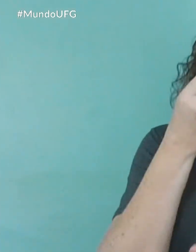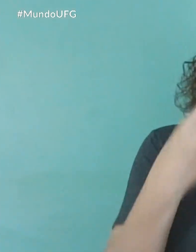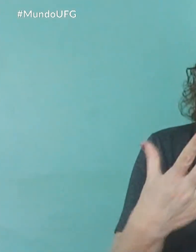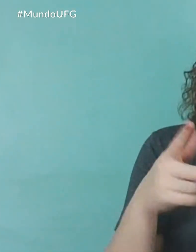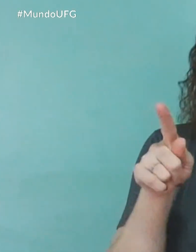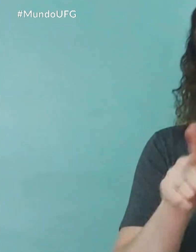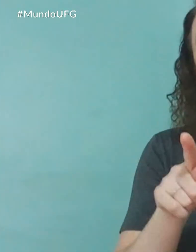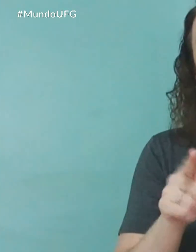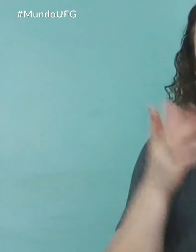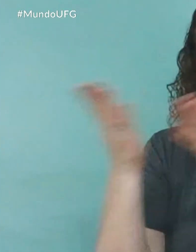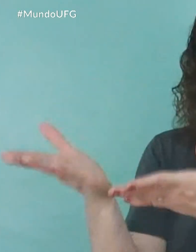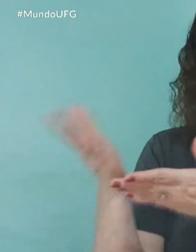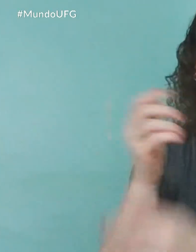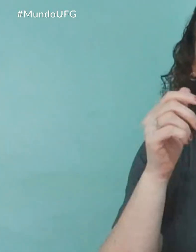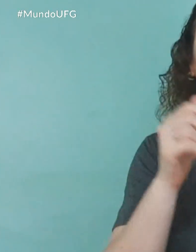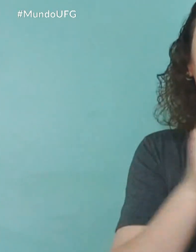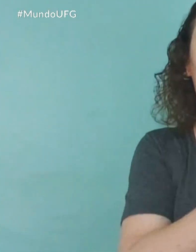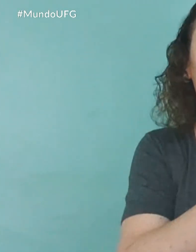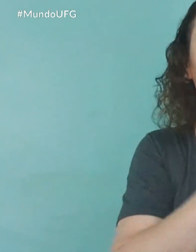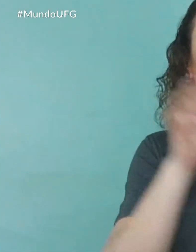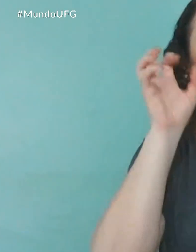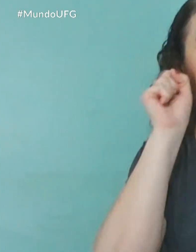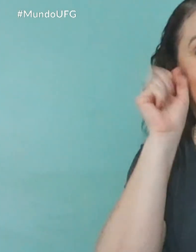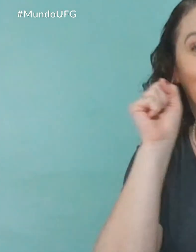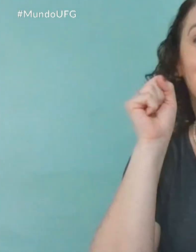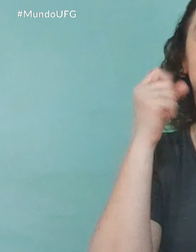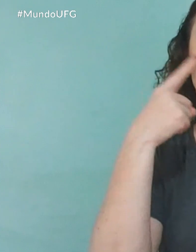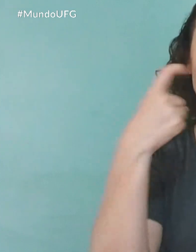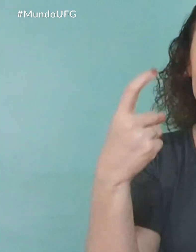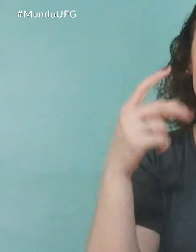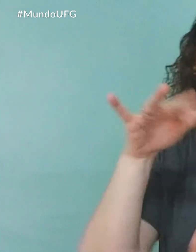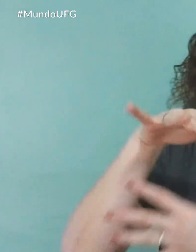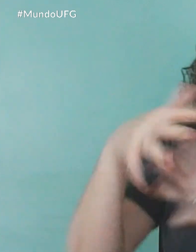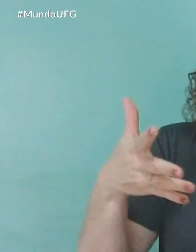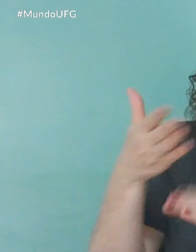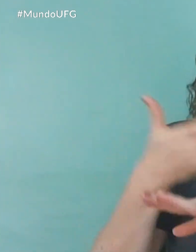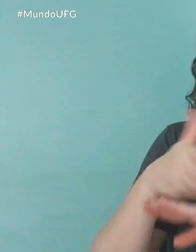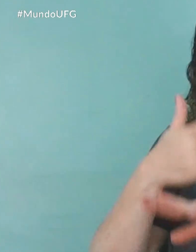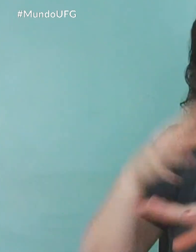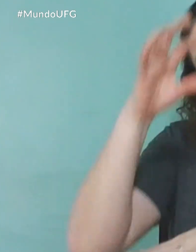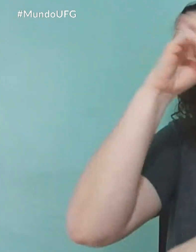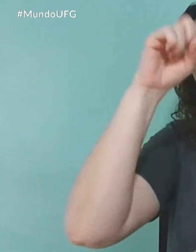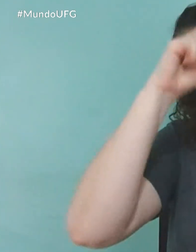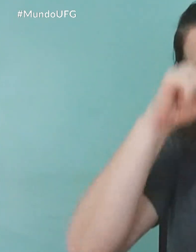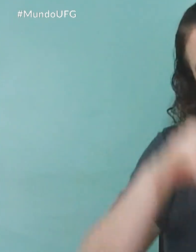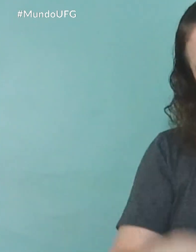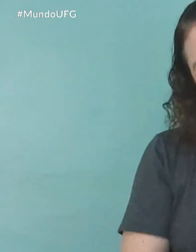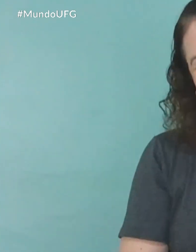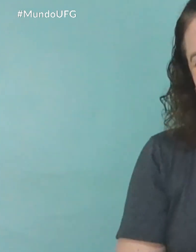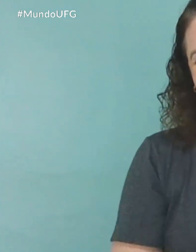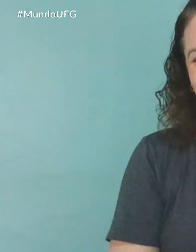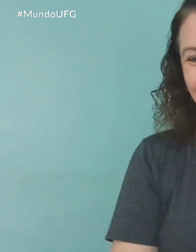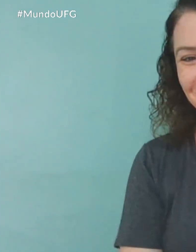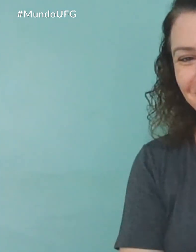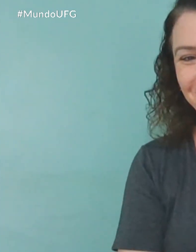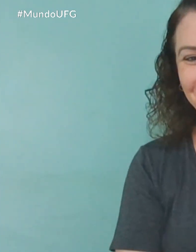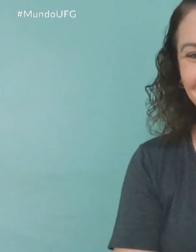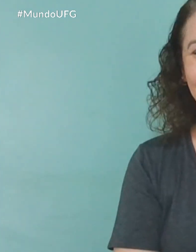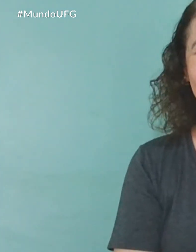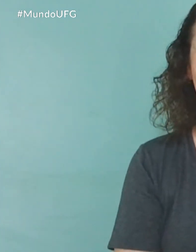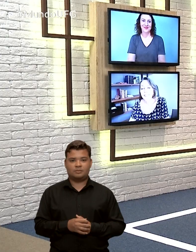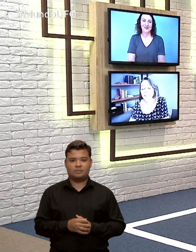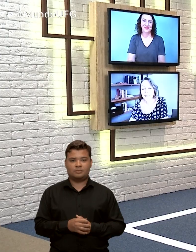podem inclusive entrar no site depois para ter maiores informações.